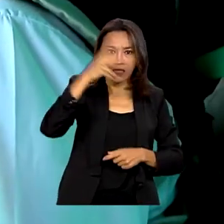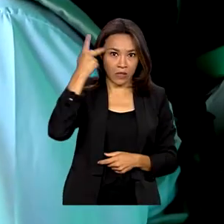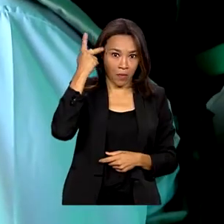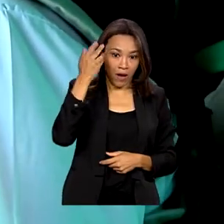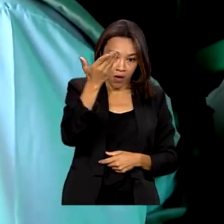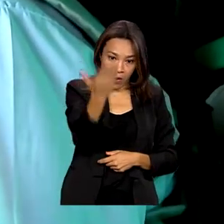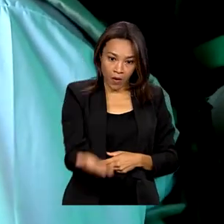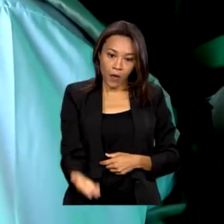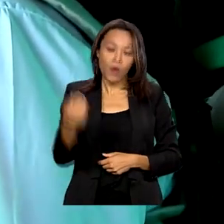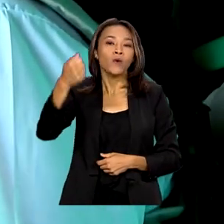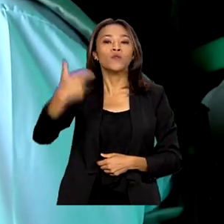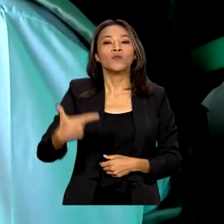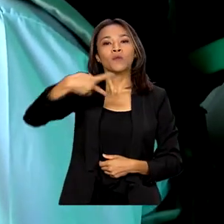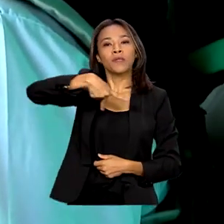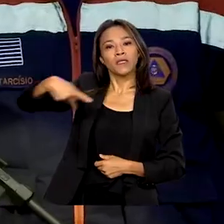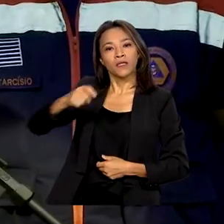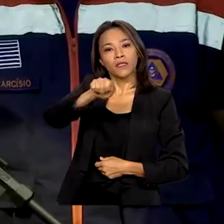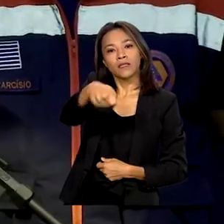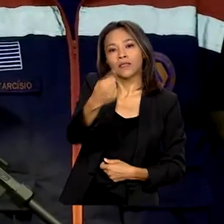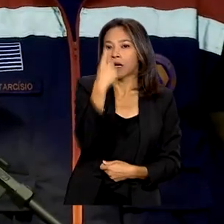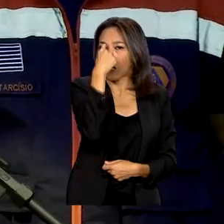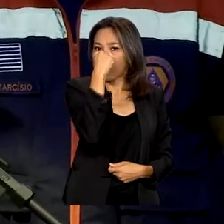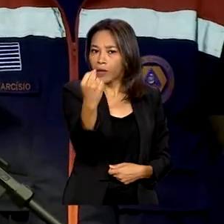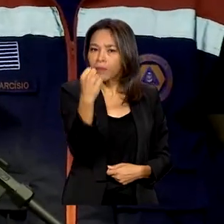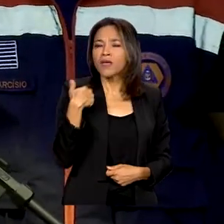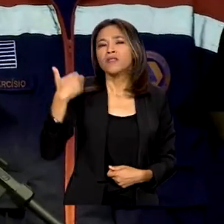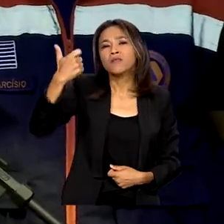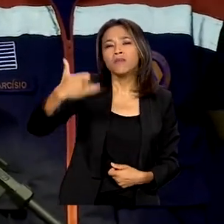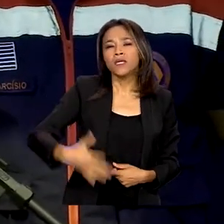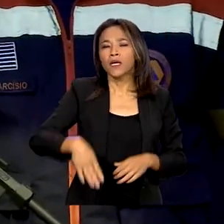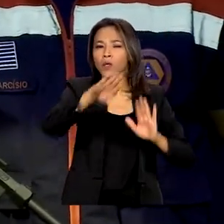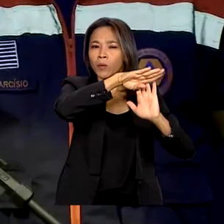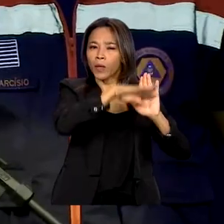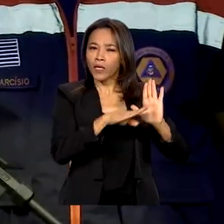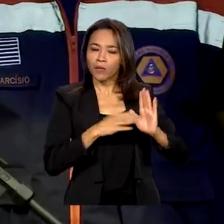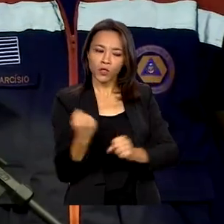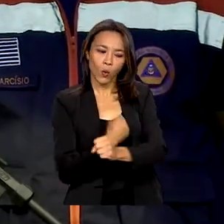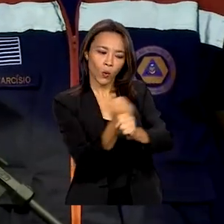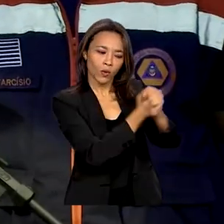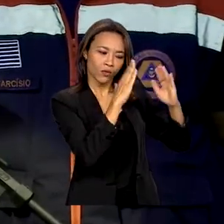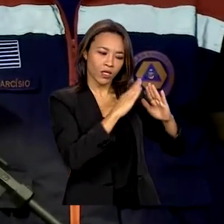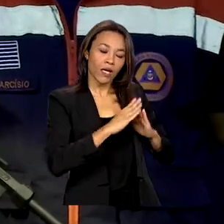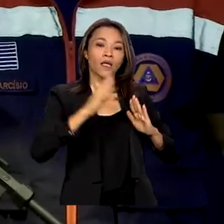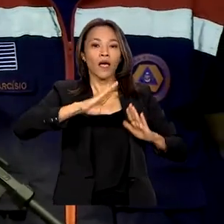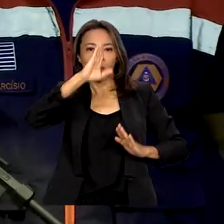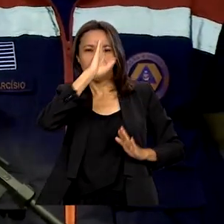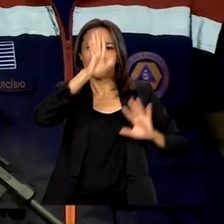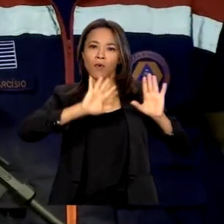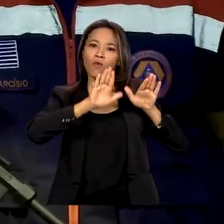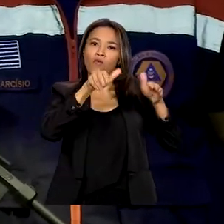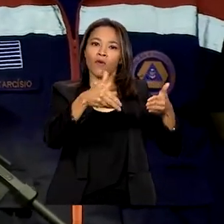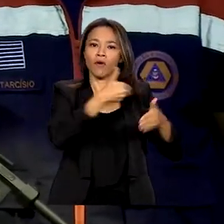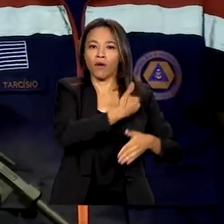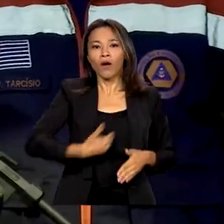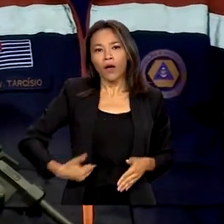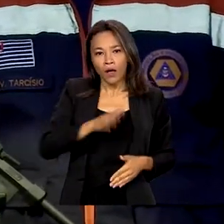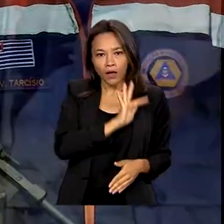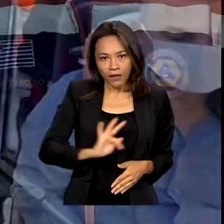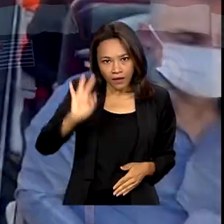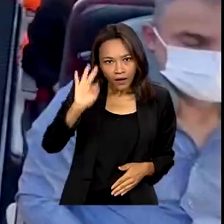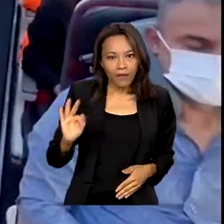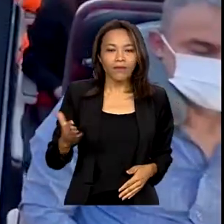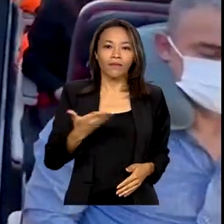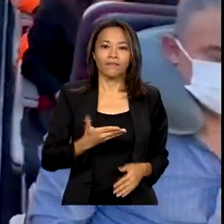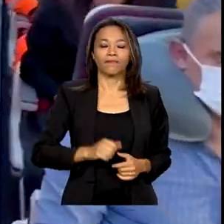vice-presidente Geraldo Alckmin destaca que programa habitacional é a ação prioritária para o governo federal